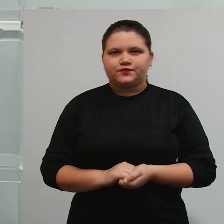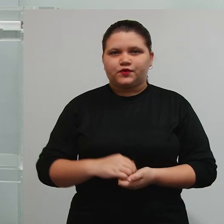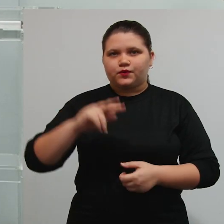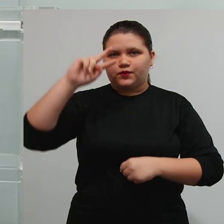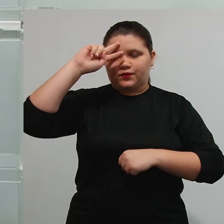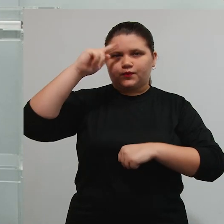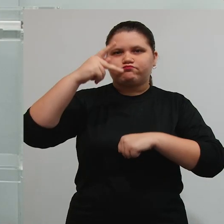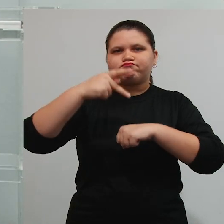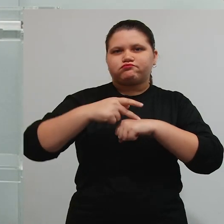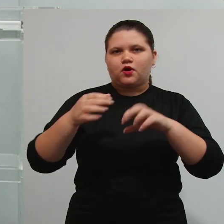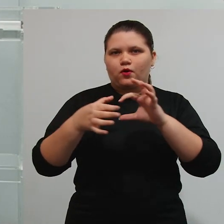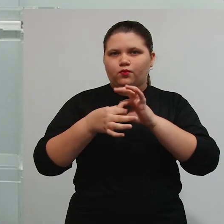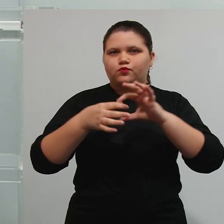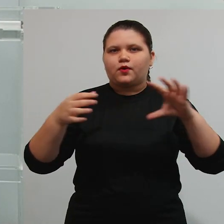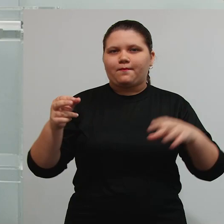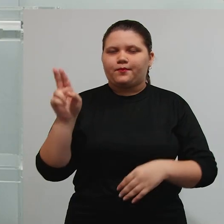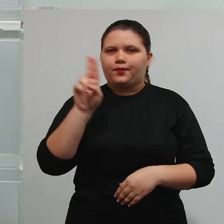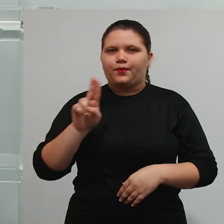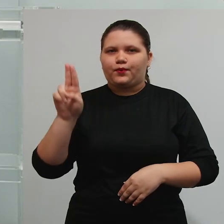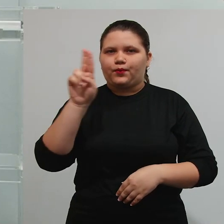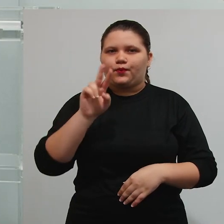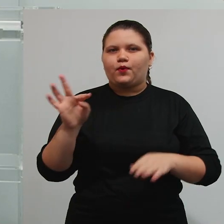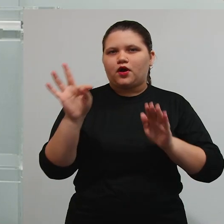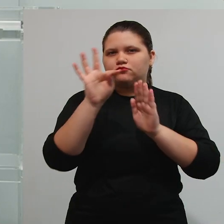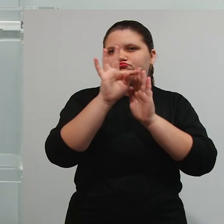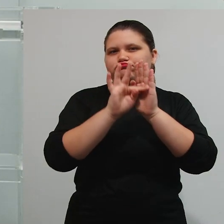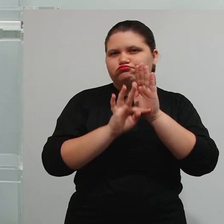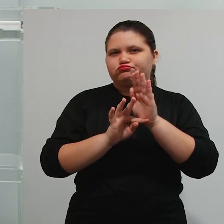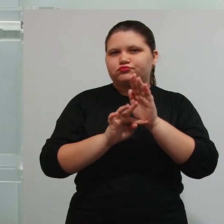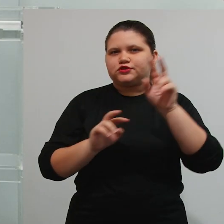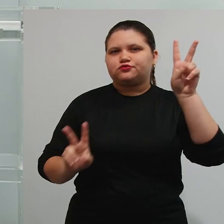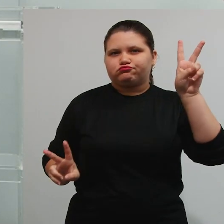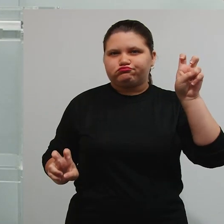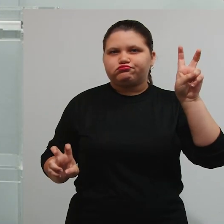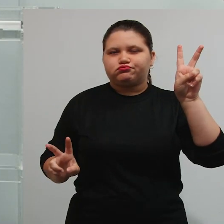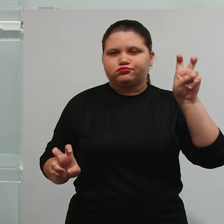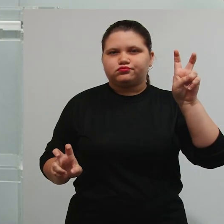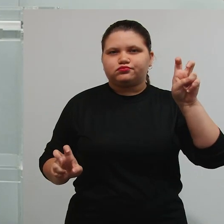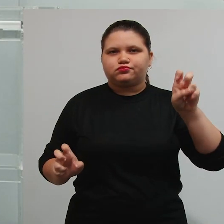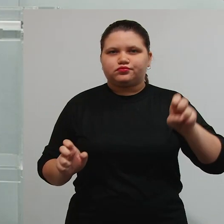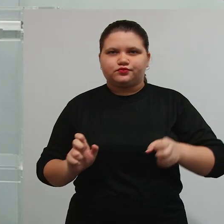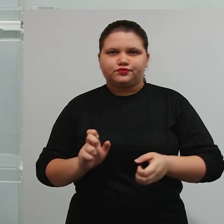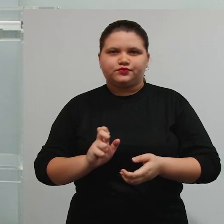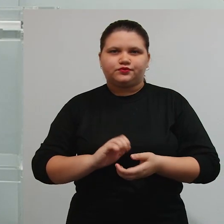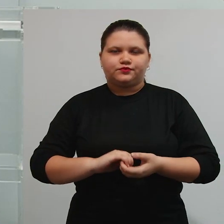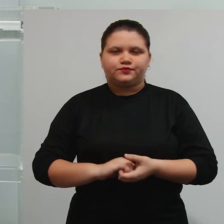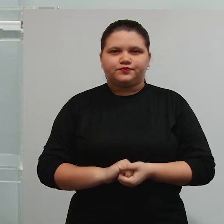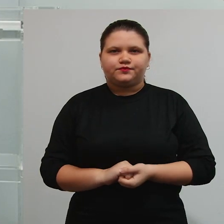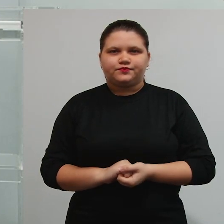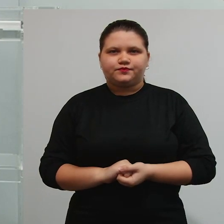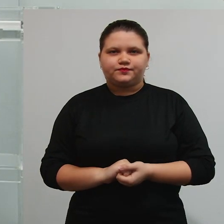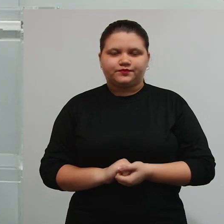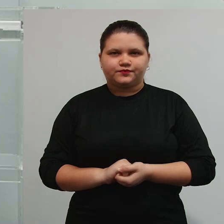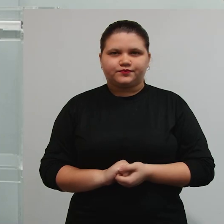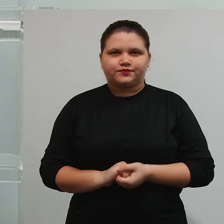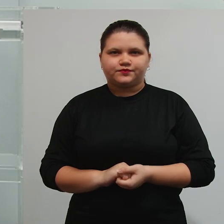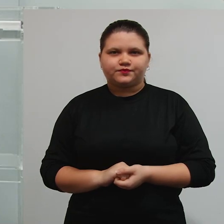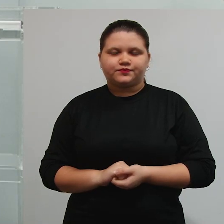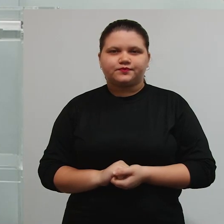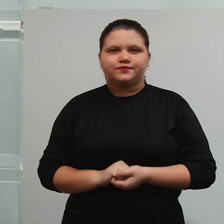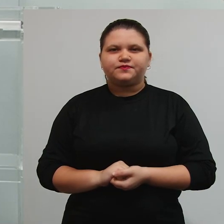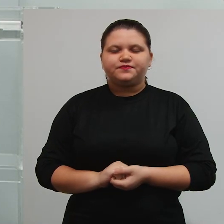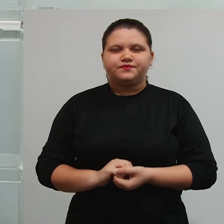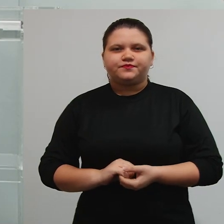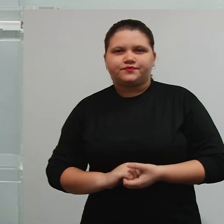tão graves, porque provavelmente decorrem aí de serviços à comunidade, cestas